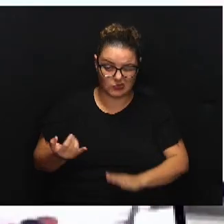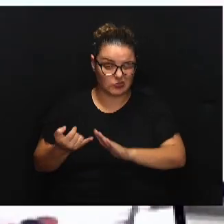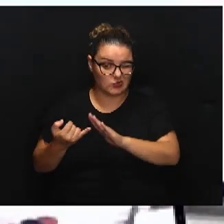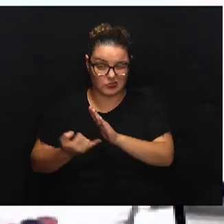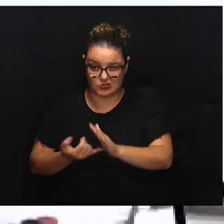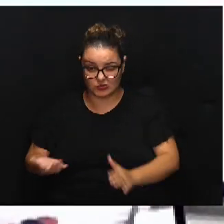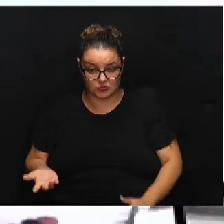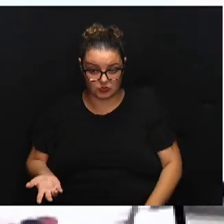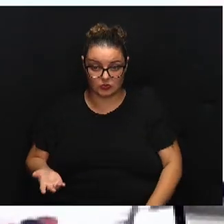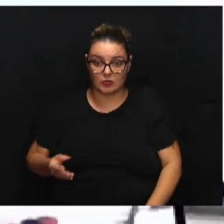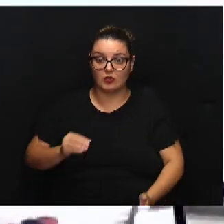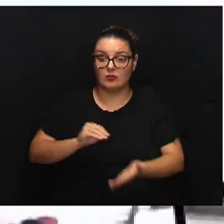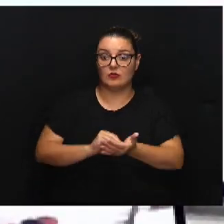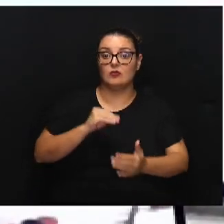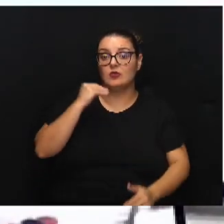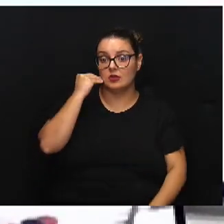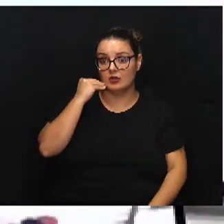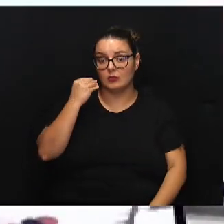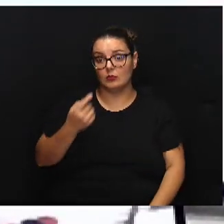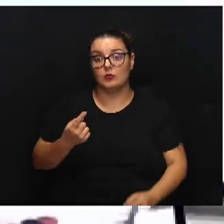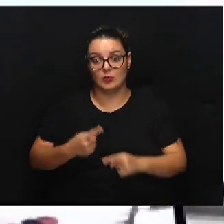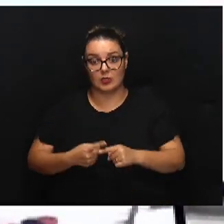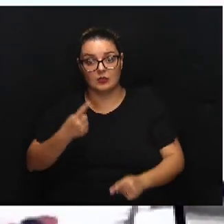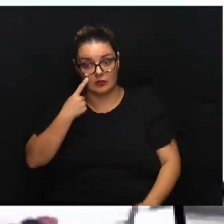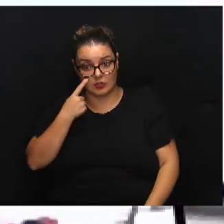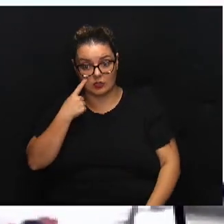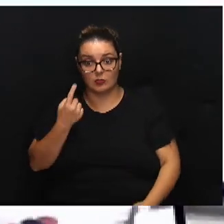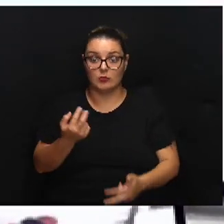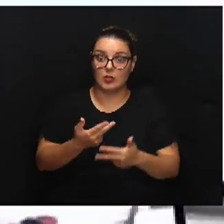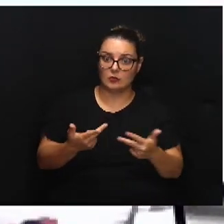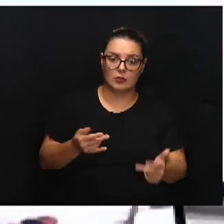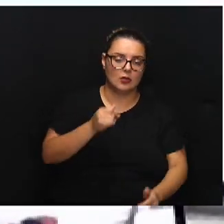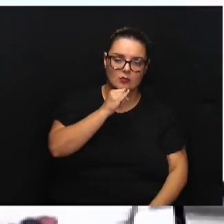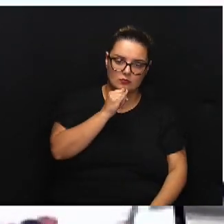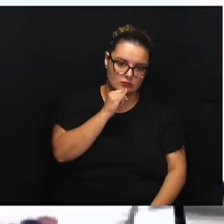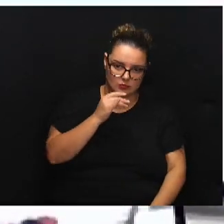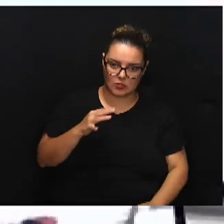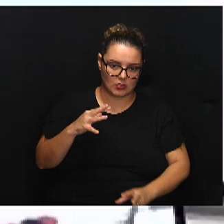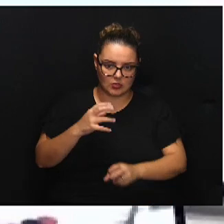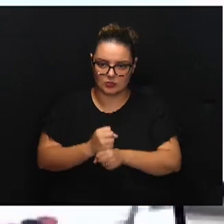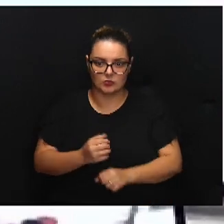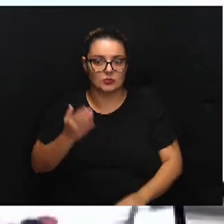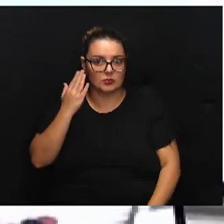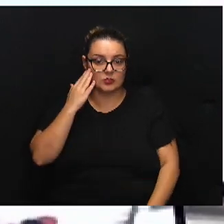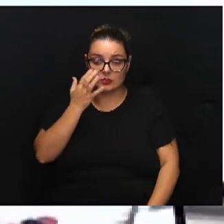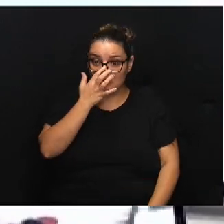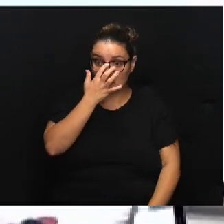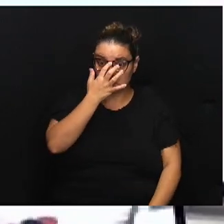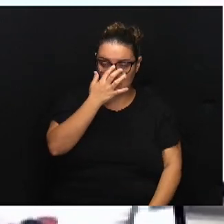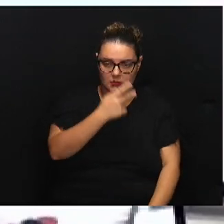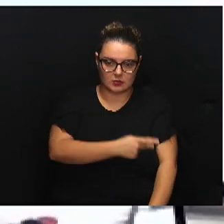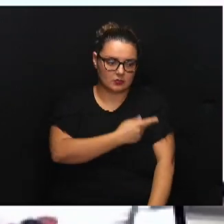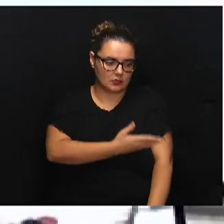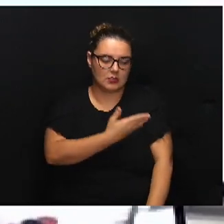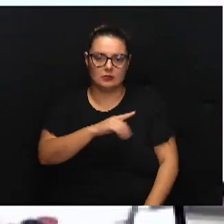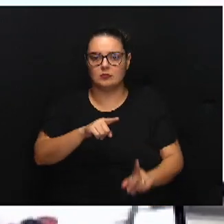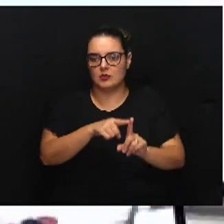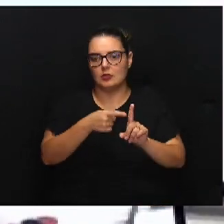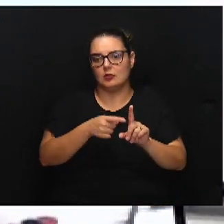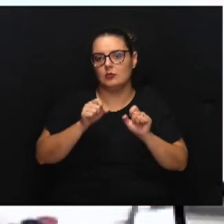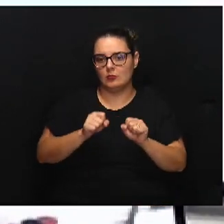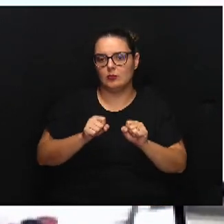de experiência do profissional. Porque, veja, uma coisa, vou dar um exemplo que todo mundo sabe, né? Assim, pressão alta na gravidez